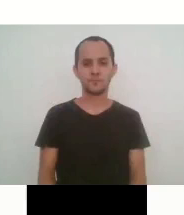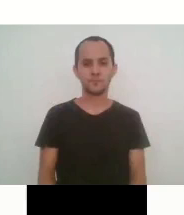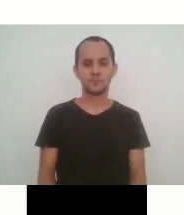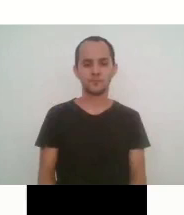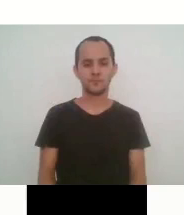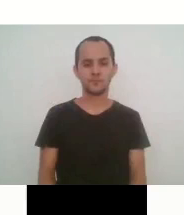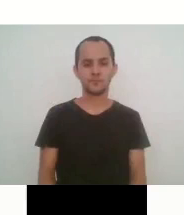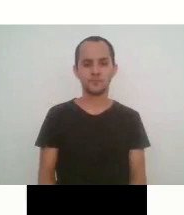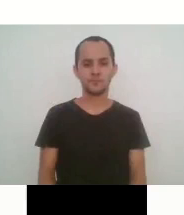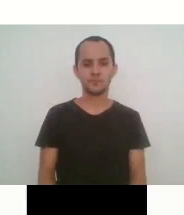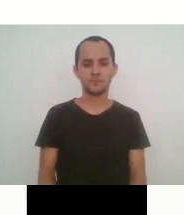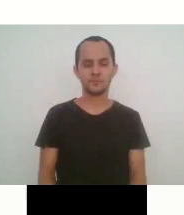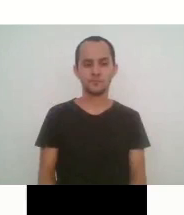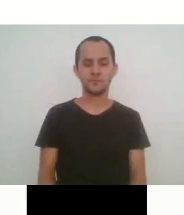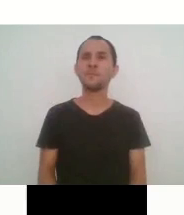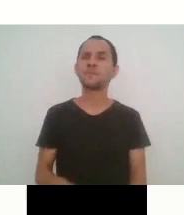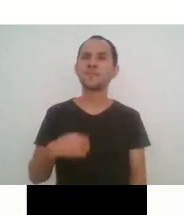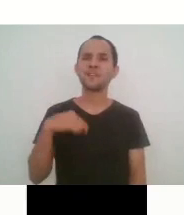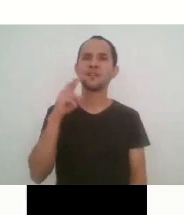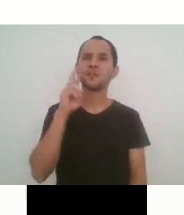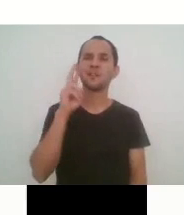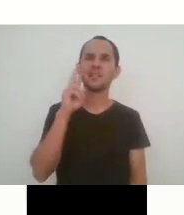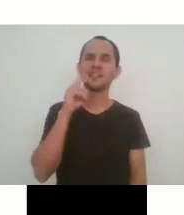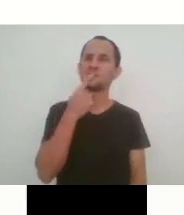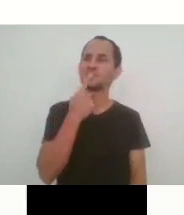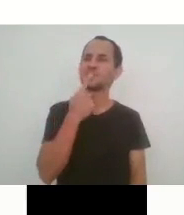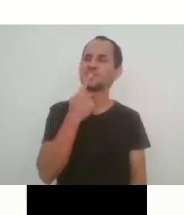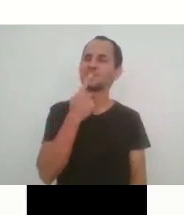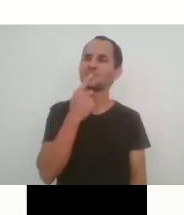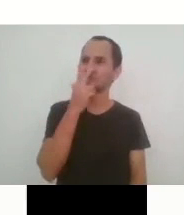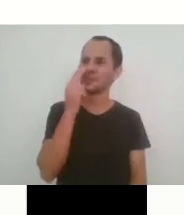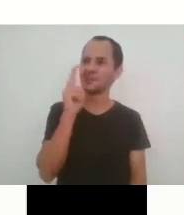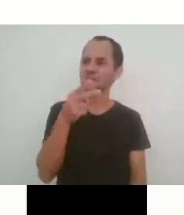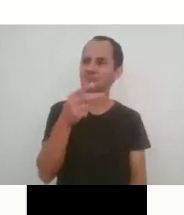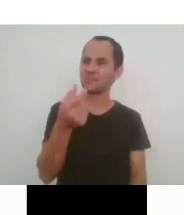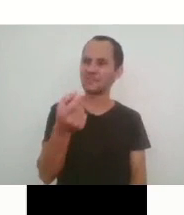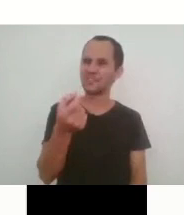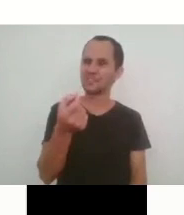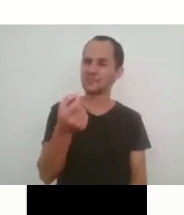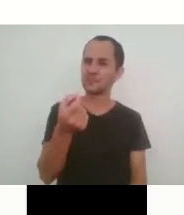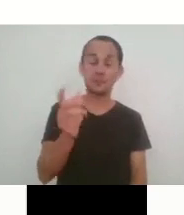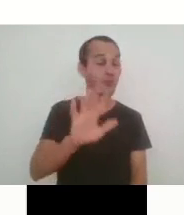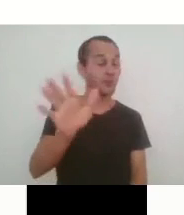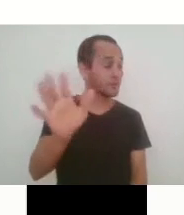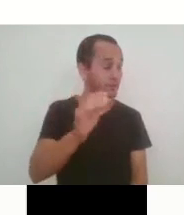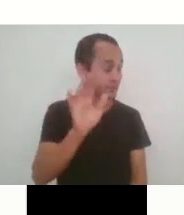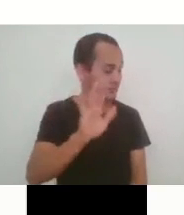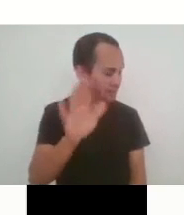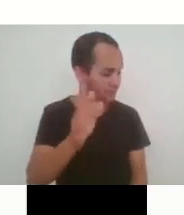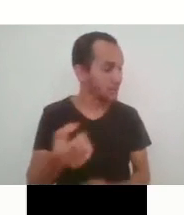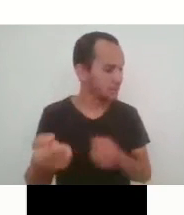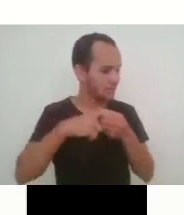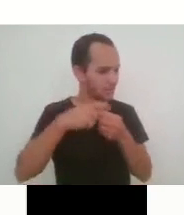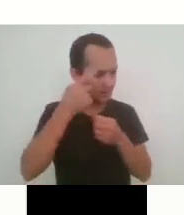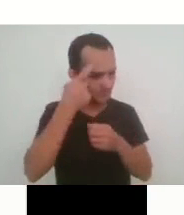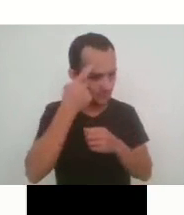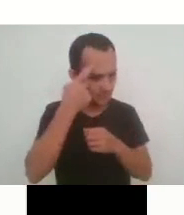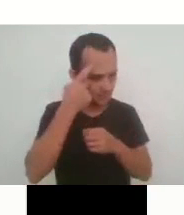Eu lembro que em 2000 e 2020. Não, peraí, deixa eu voltar meu raciocínio aqui, que eu saí